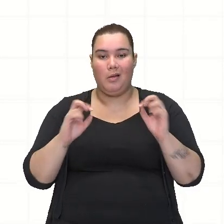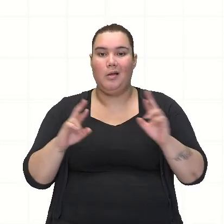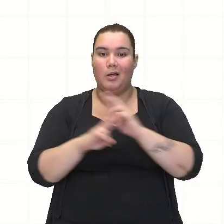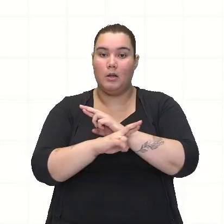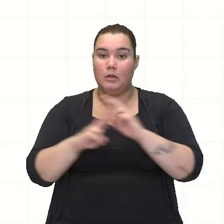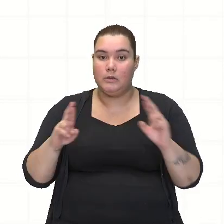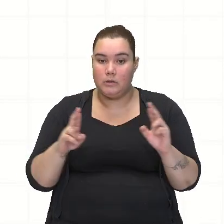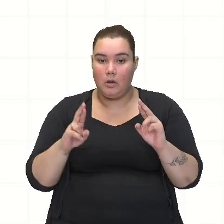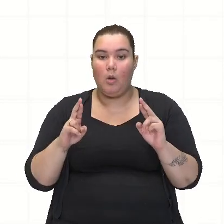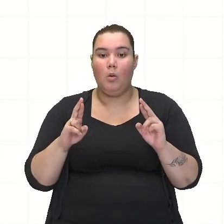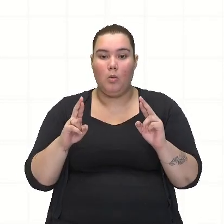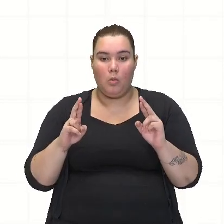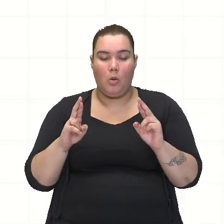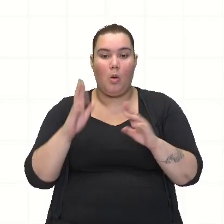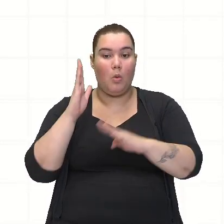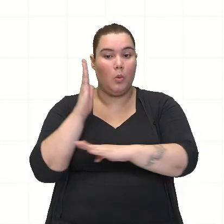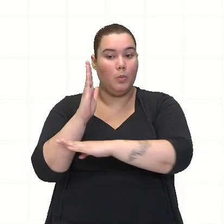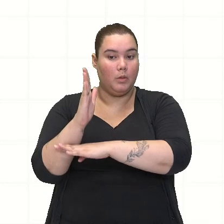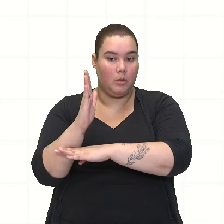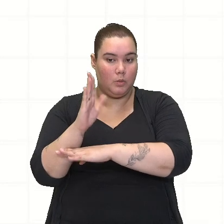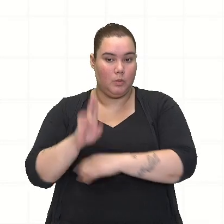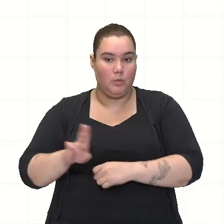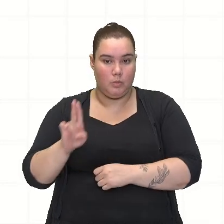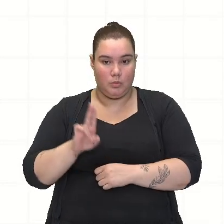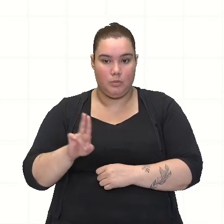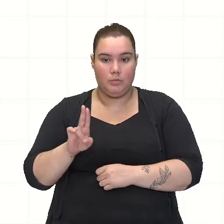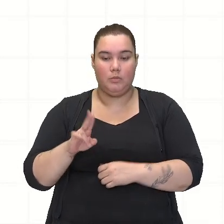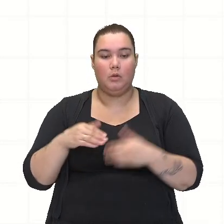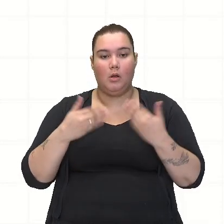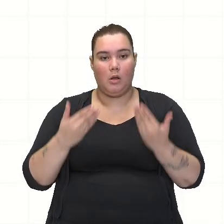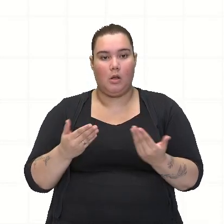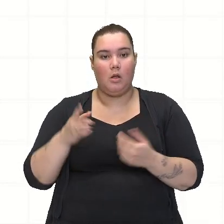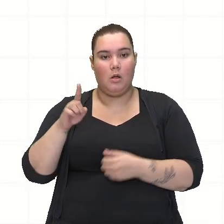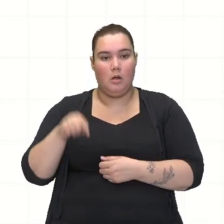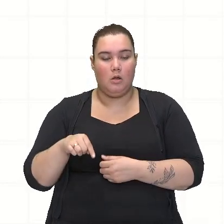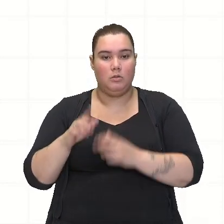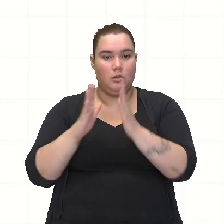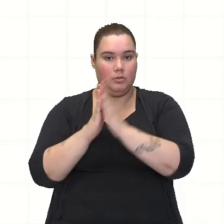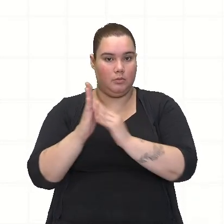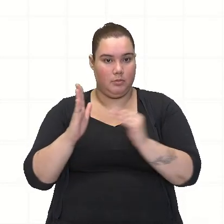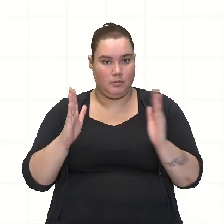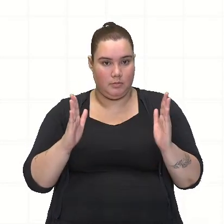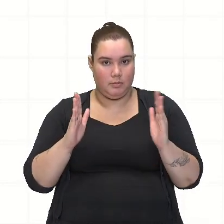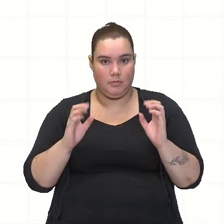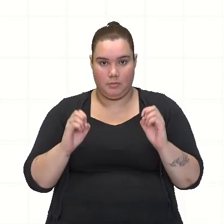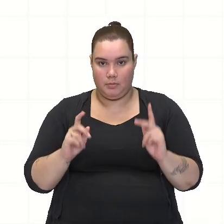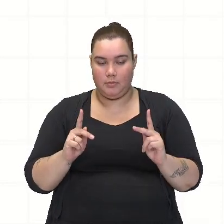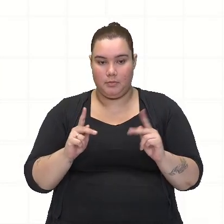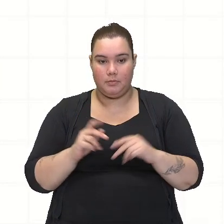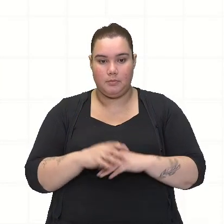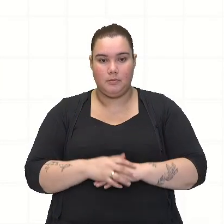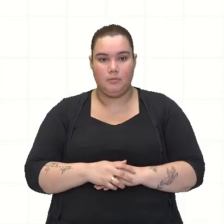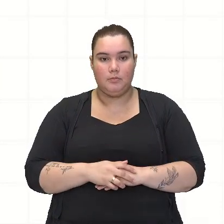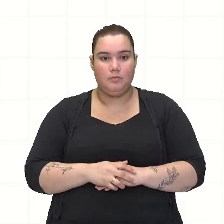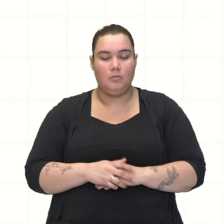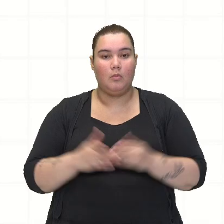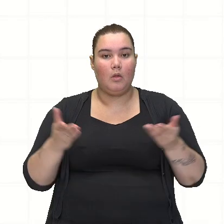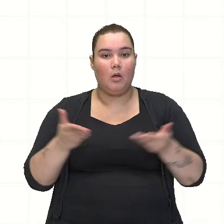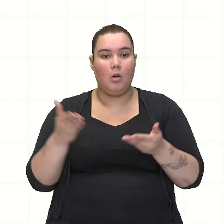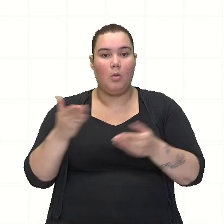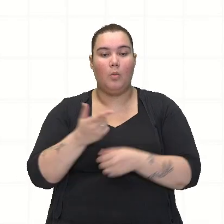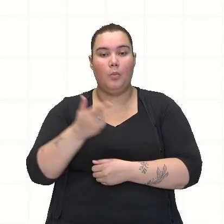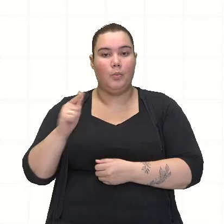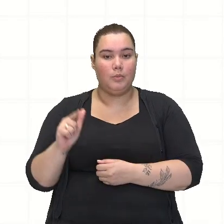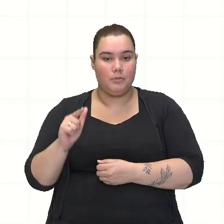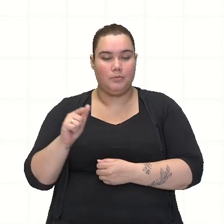relação ao plano cartesiano. Então, essa é a reflexão em relação ao eixo. Vamos ver a